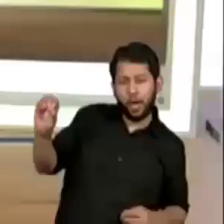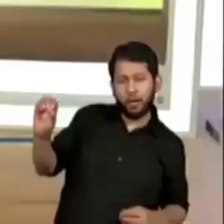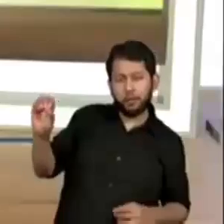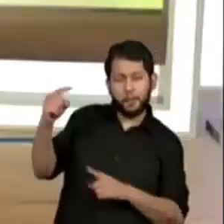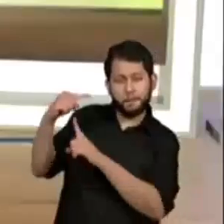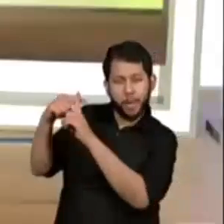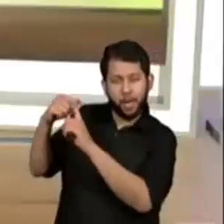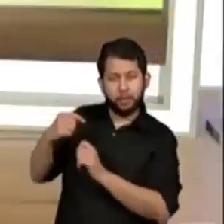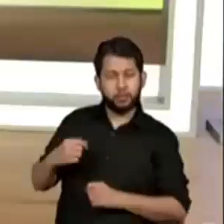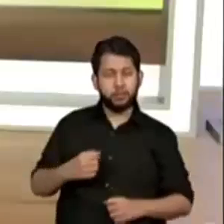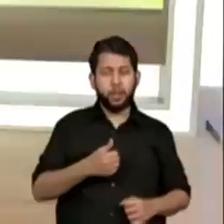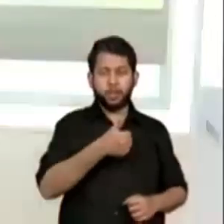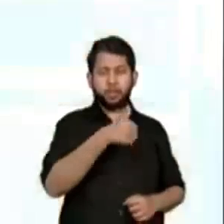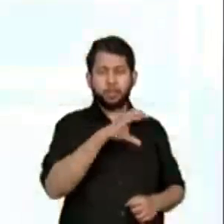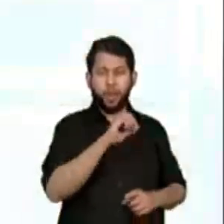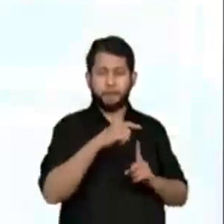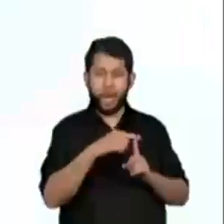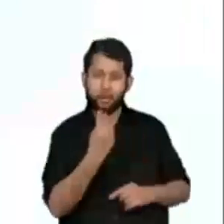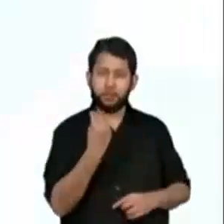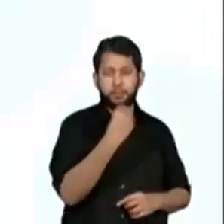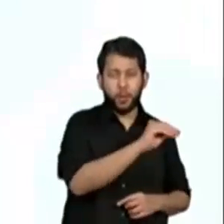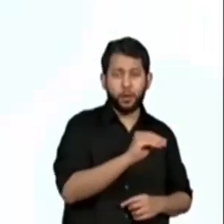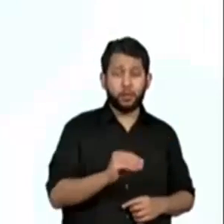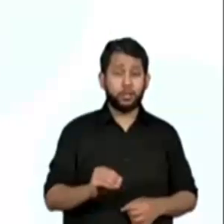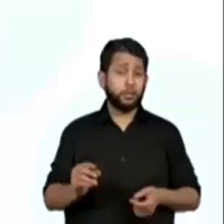continuar, vem. Vamos lá.